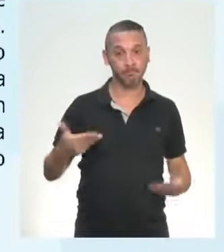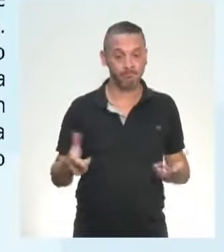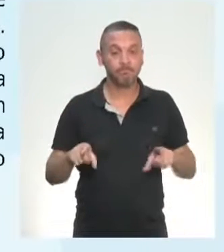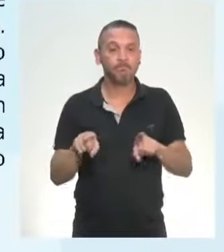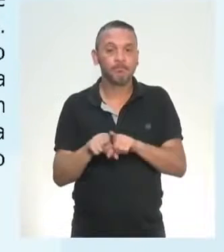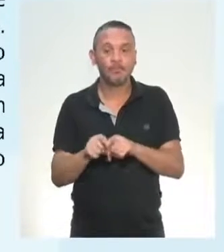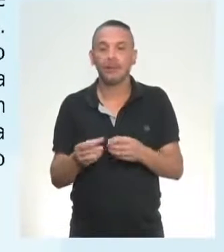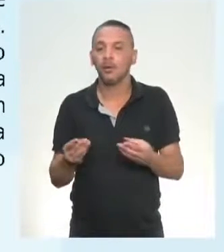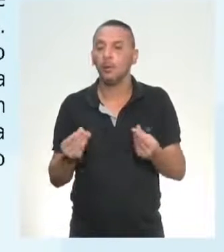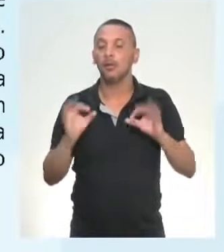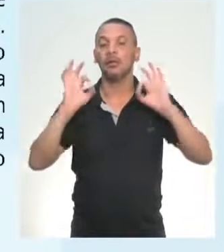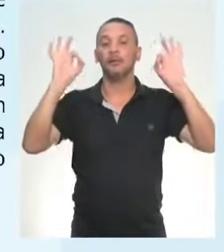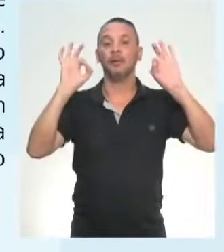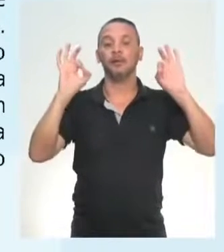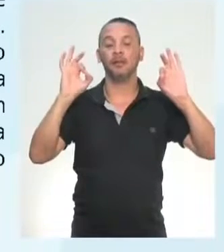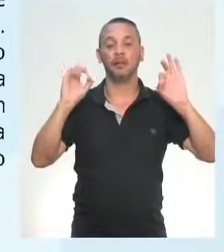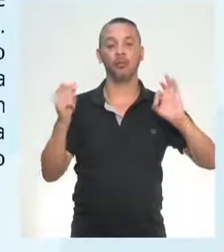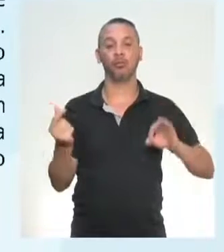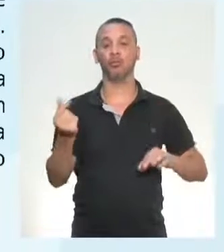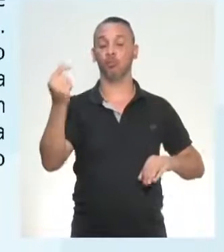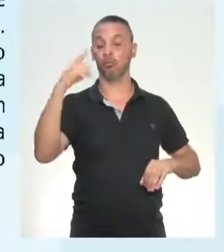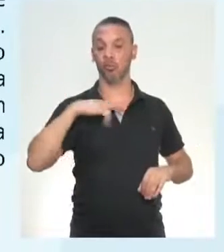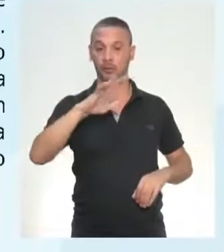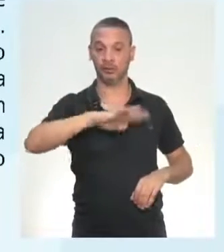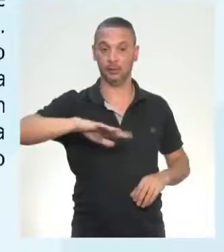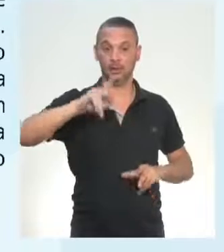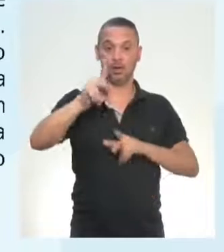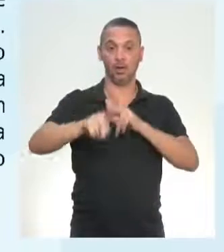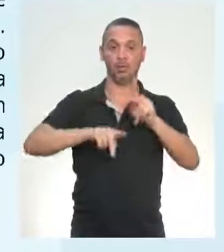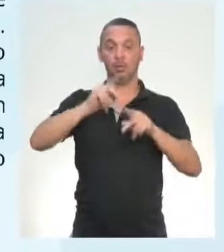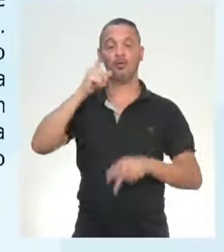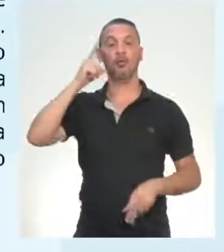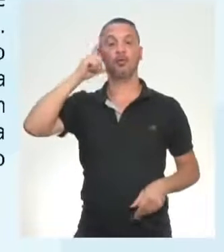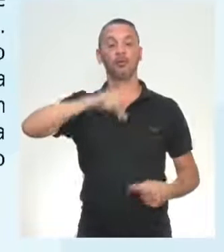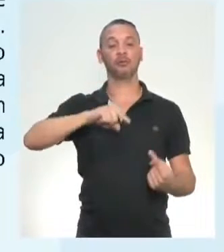muitas riquezas aí que esses povos conseguiam